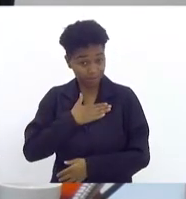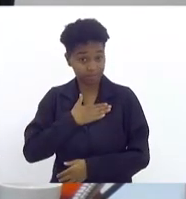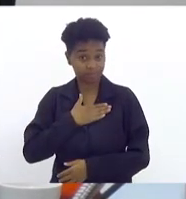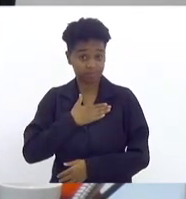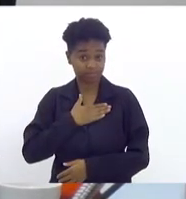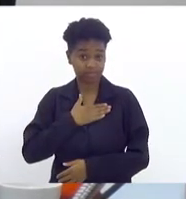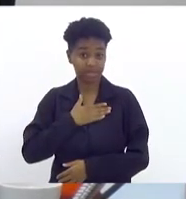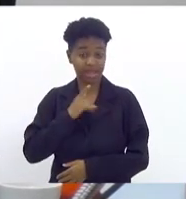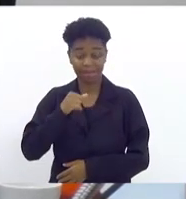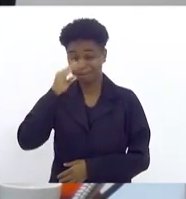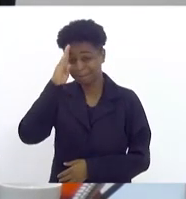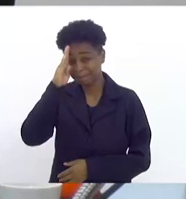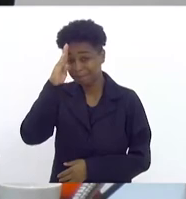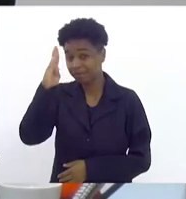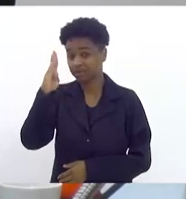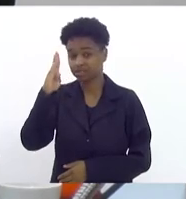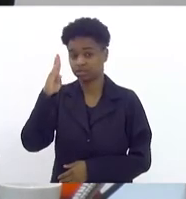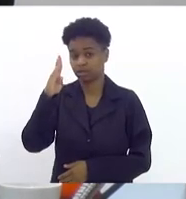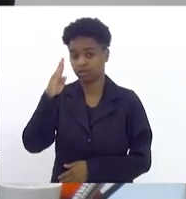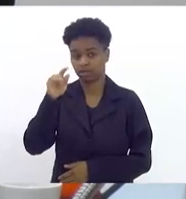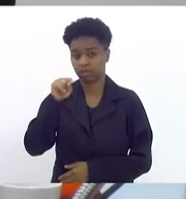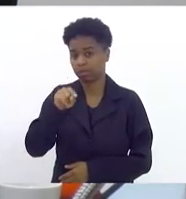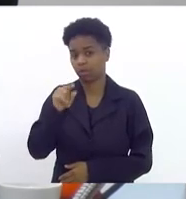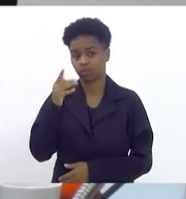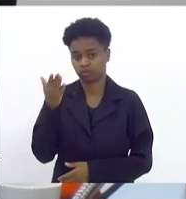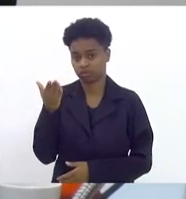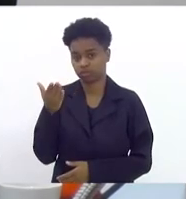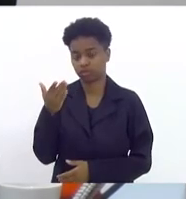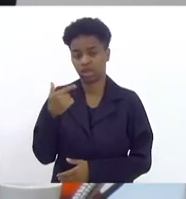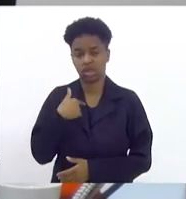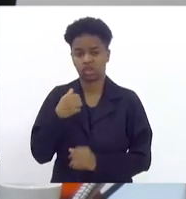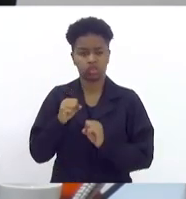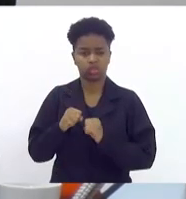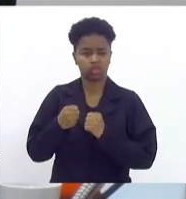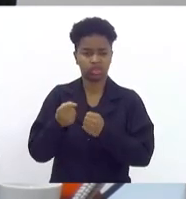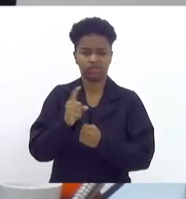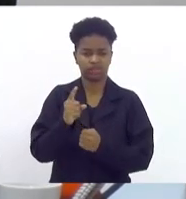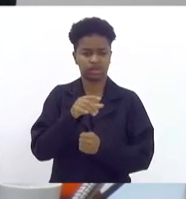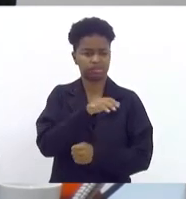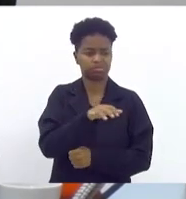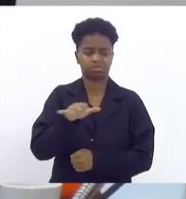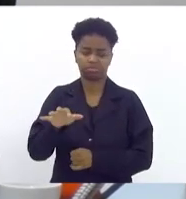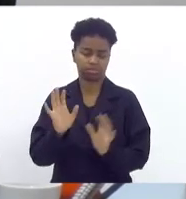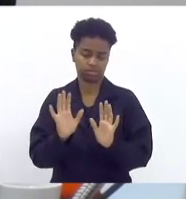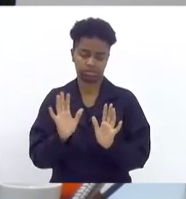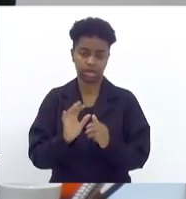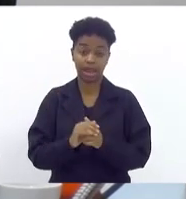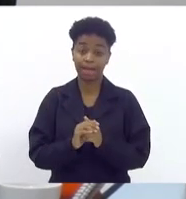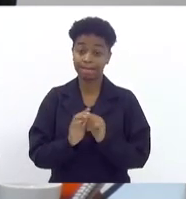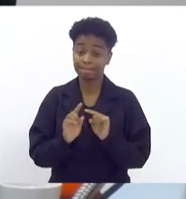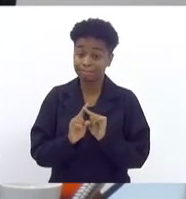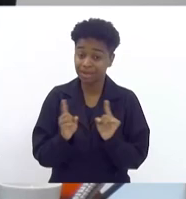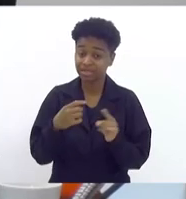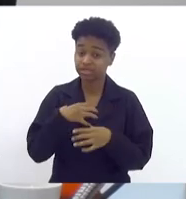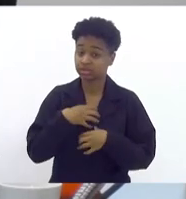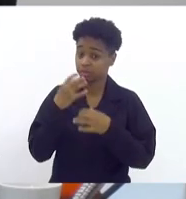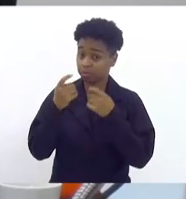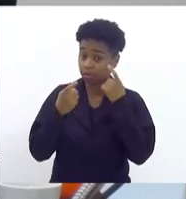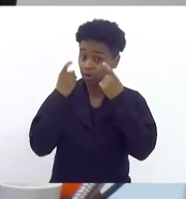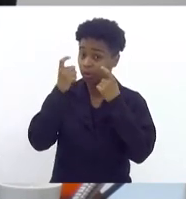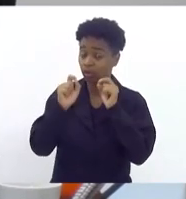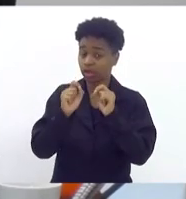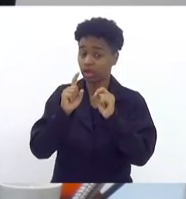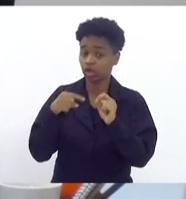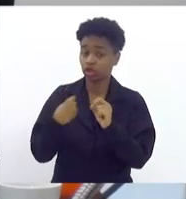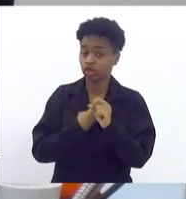o ponto nevrálgico do projeto. Não estou aqui defendendo segmento A ou B. Mas, assim, a minha preocupação é a interferência